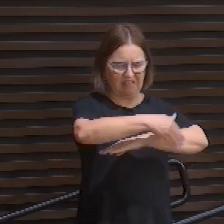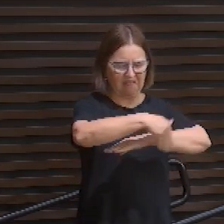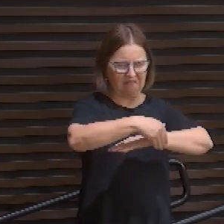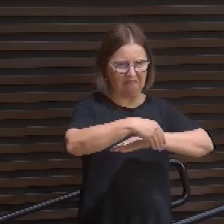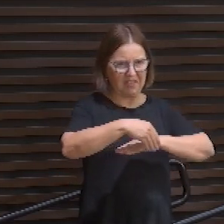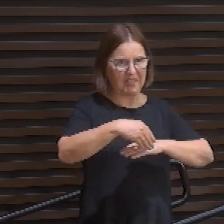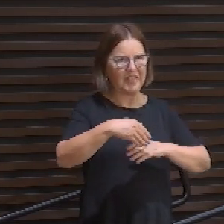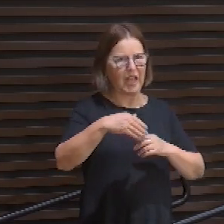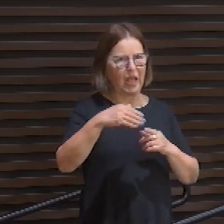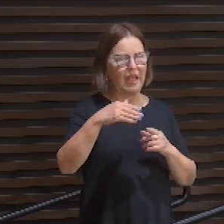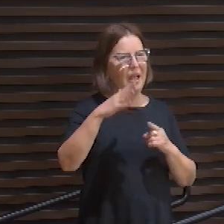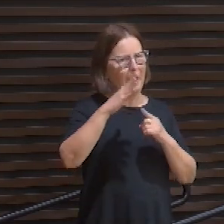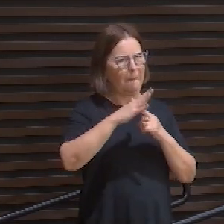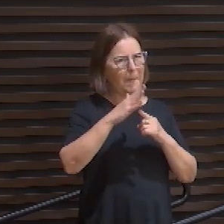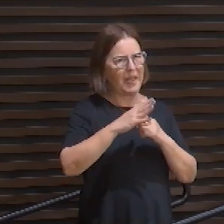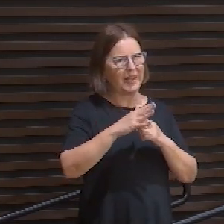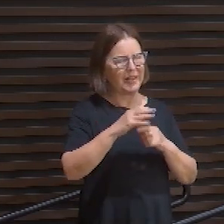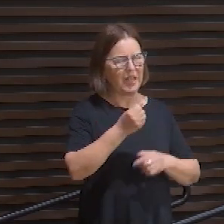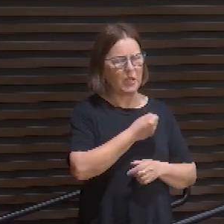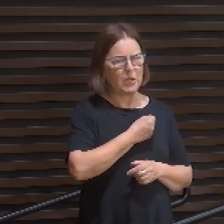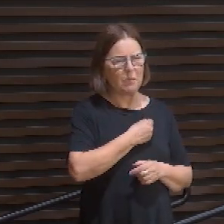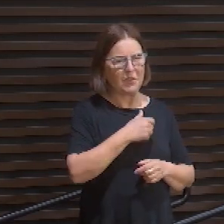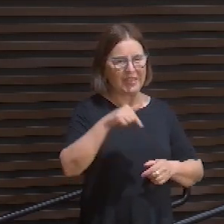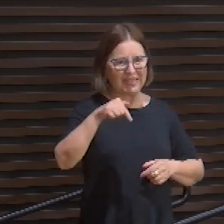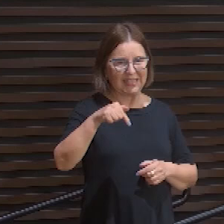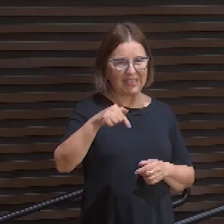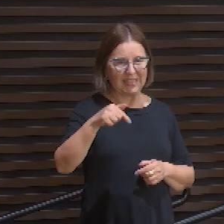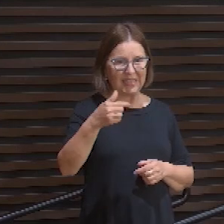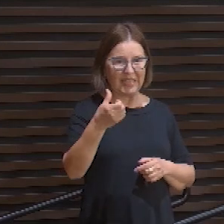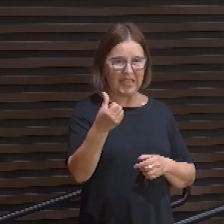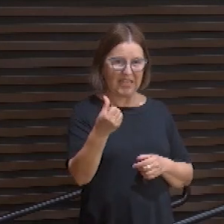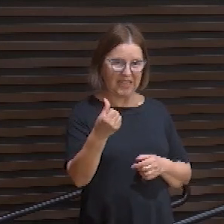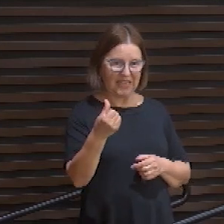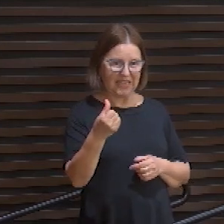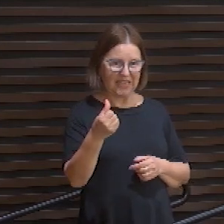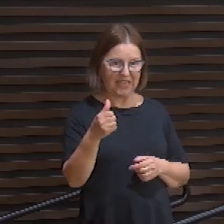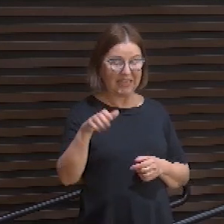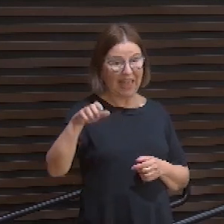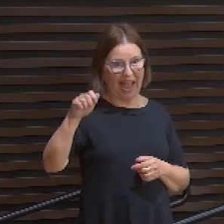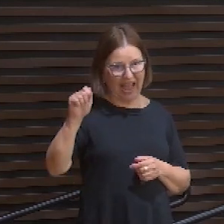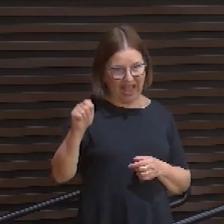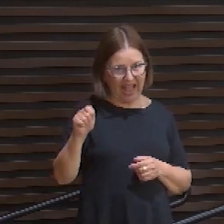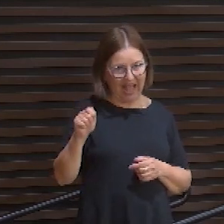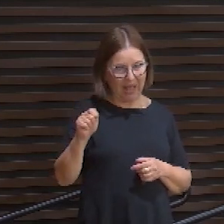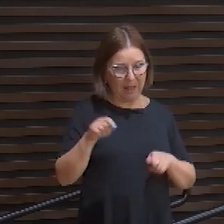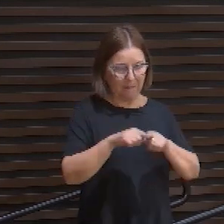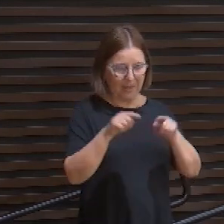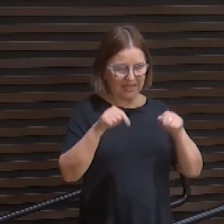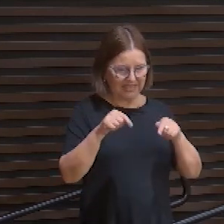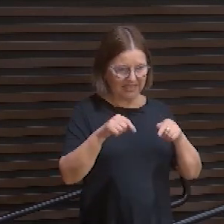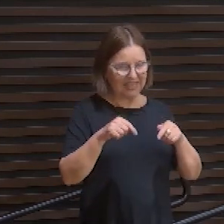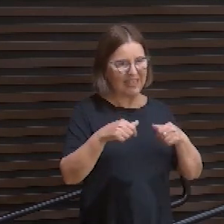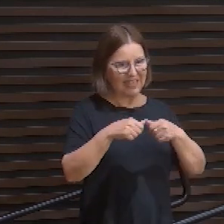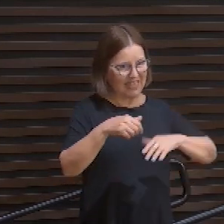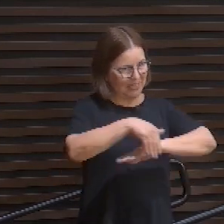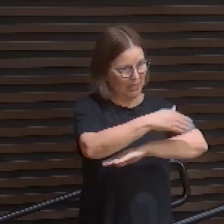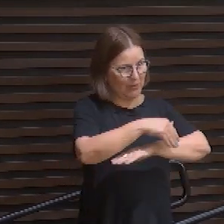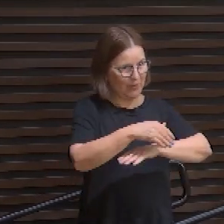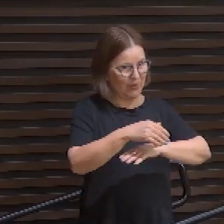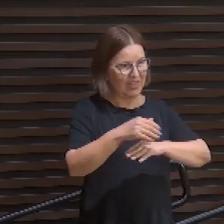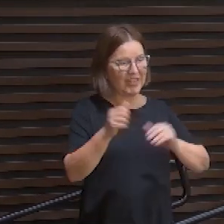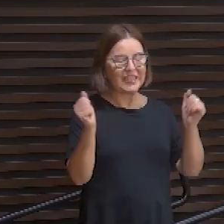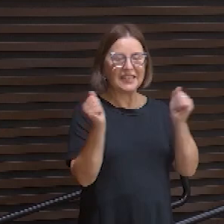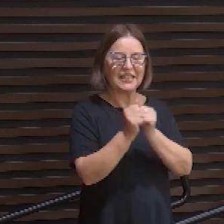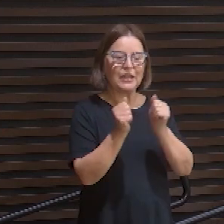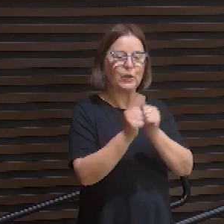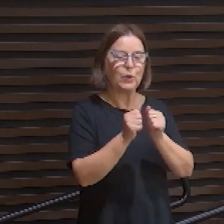Paraná 76A, reúne-se um pedaço do corpo do Senhor na terra, e é tão lindo